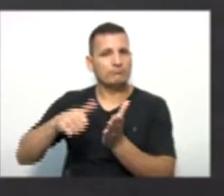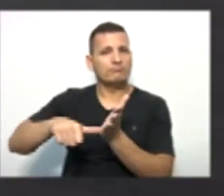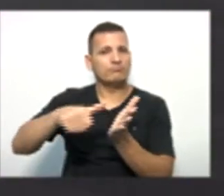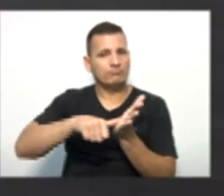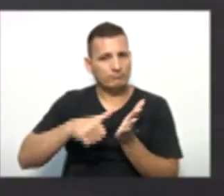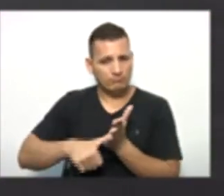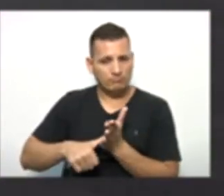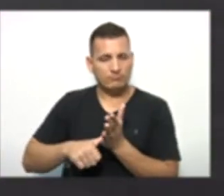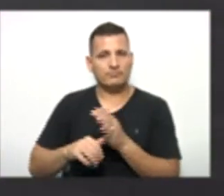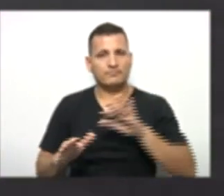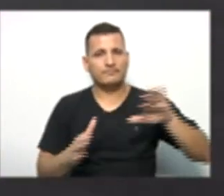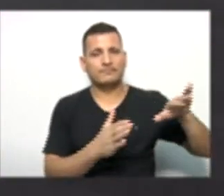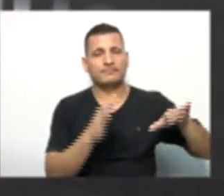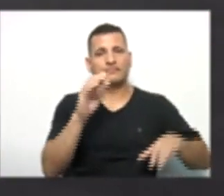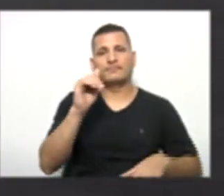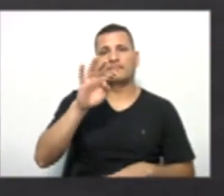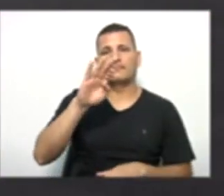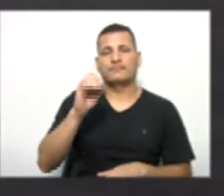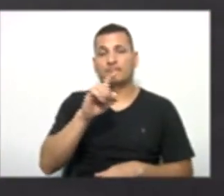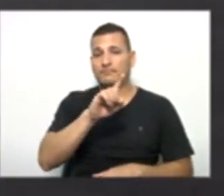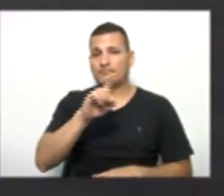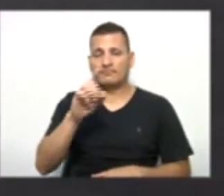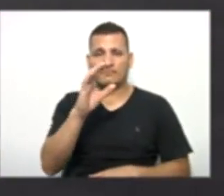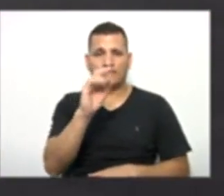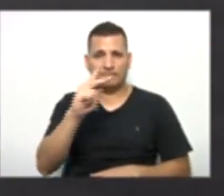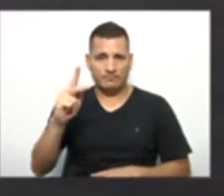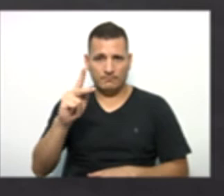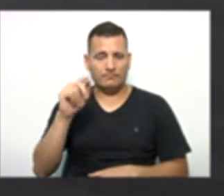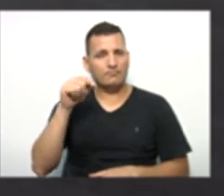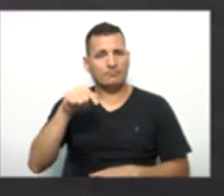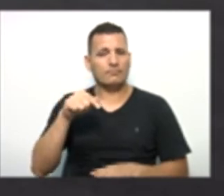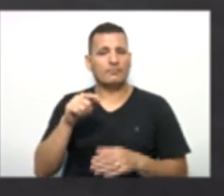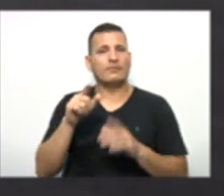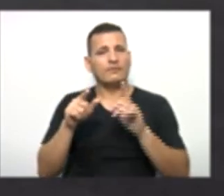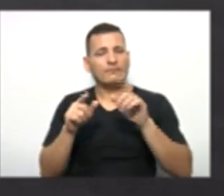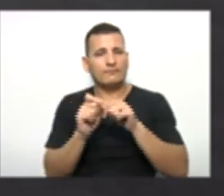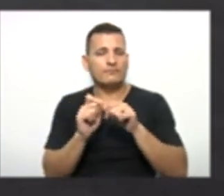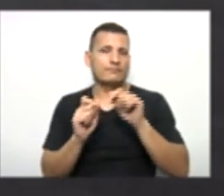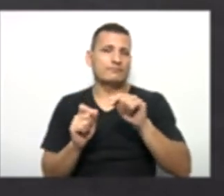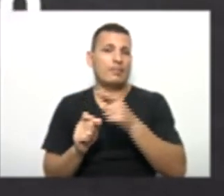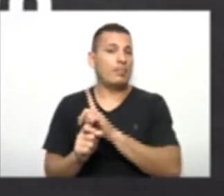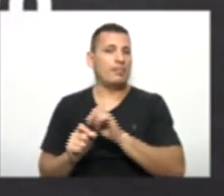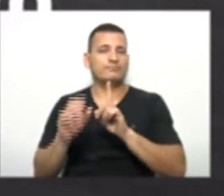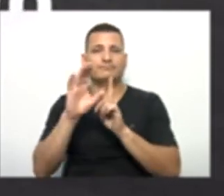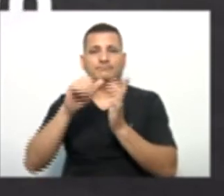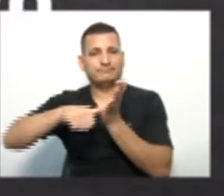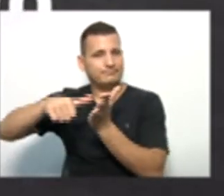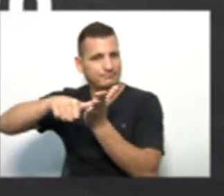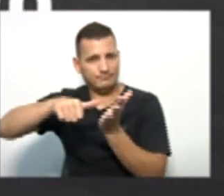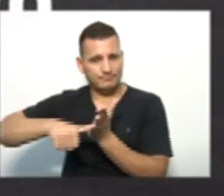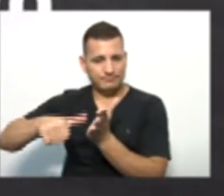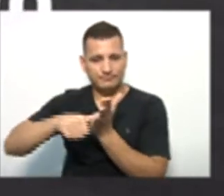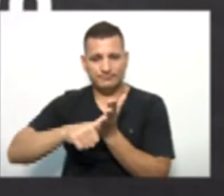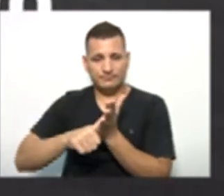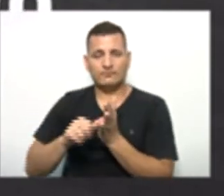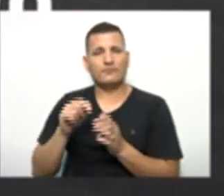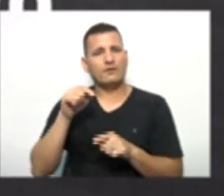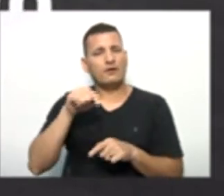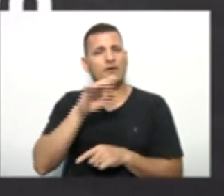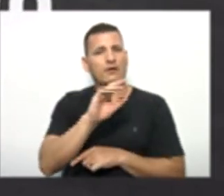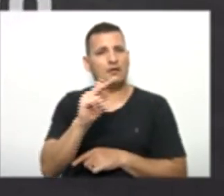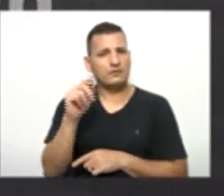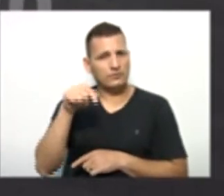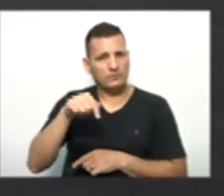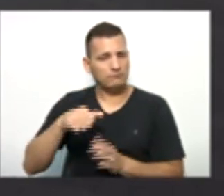Agora, o ato não cooperativo é realizado por não cooperados. Os atos não cooperativos